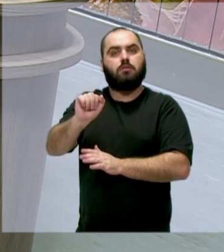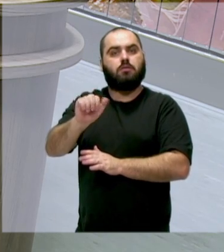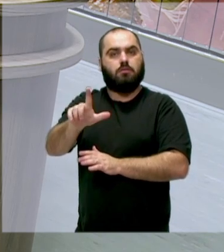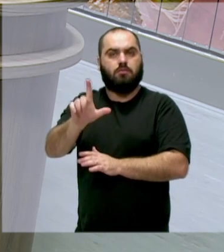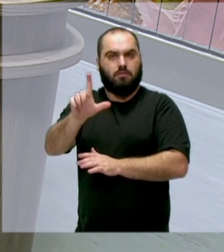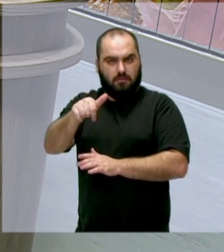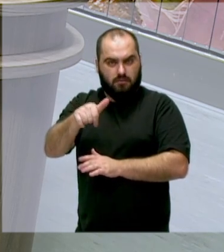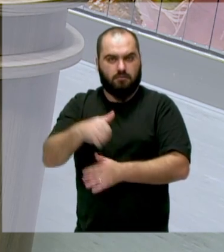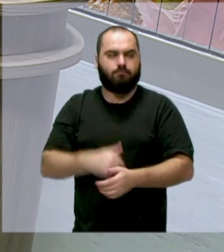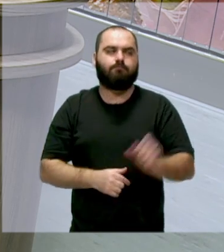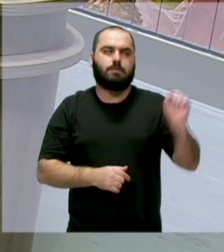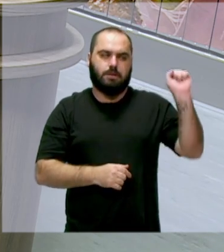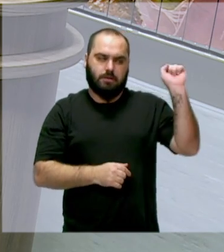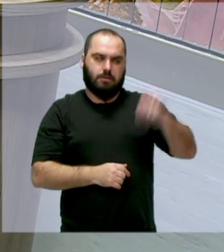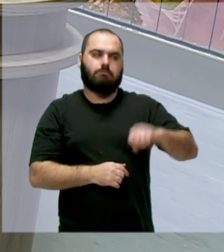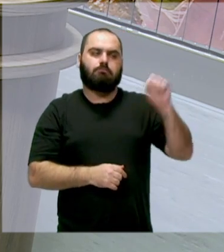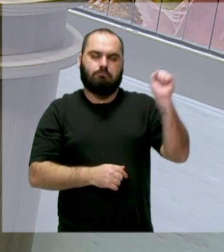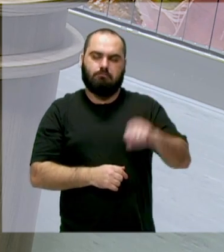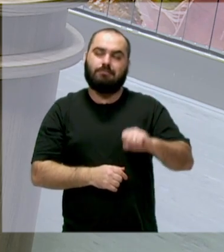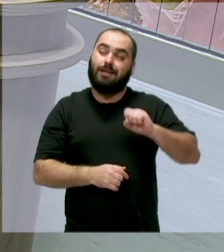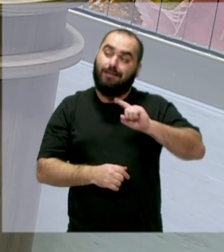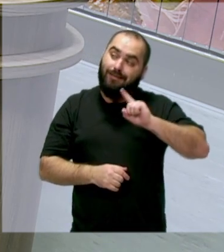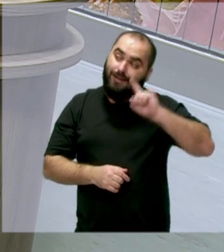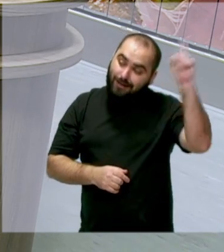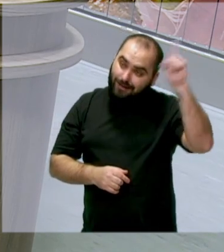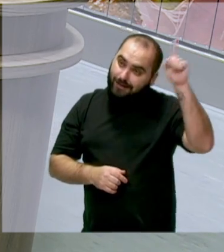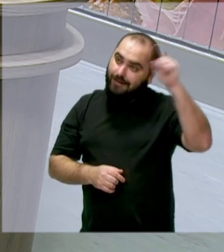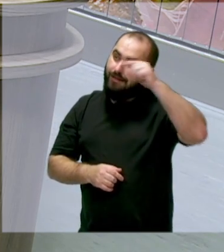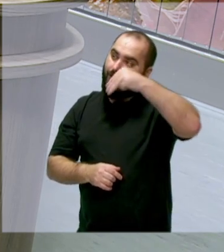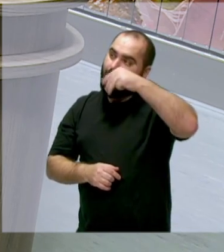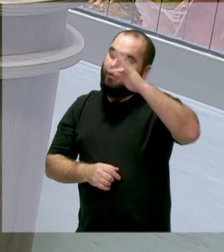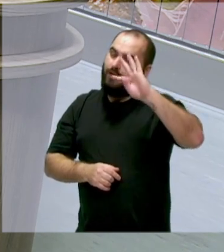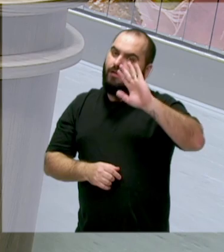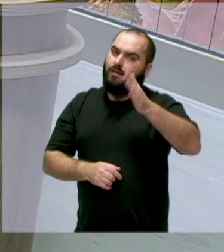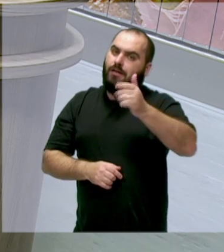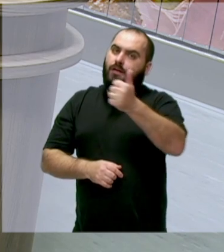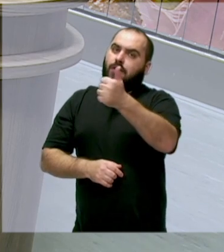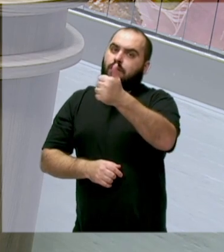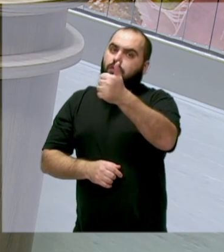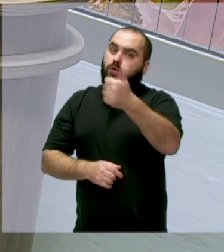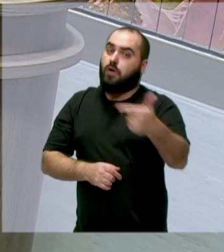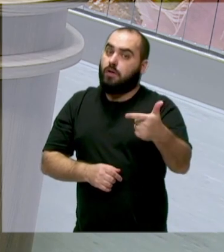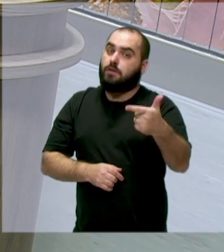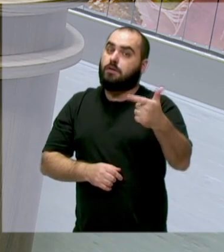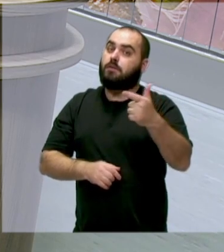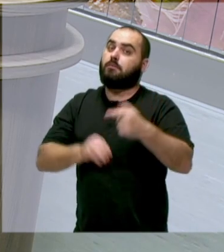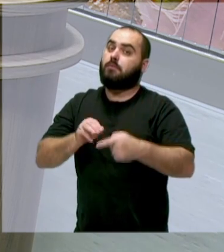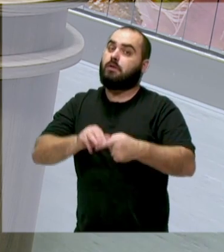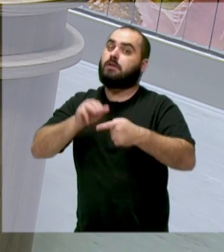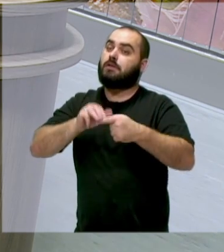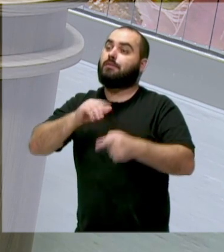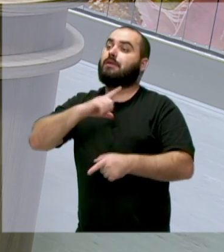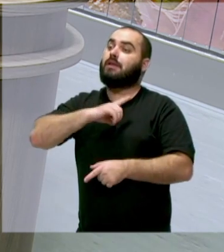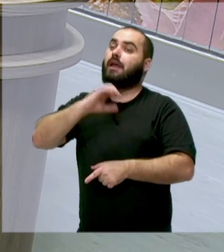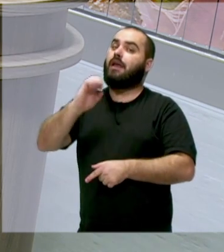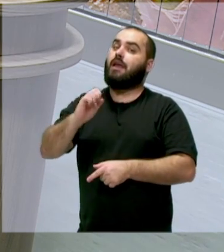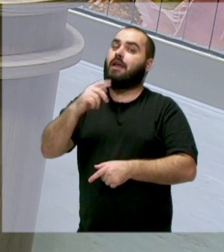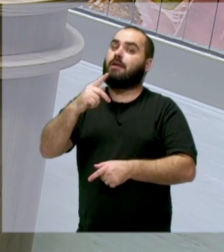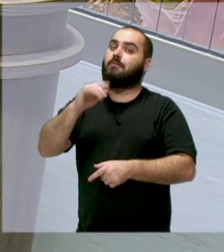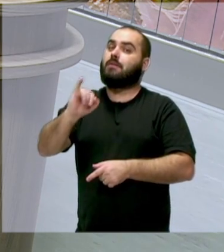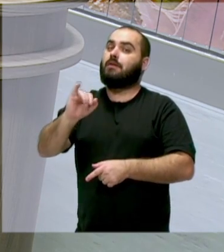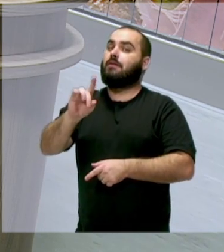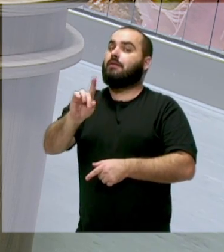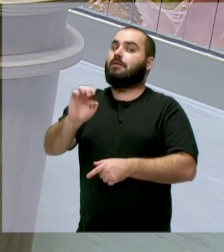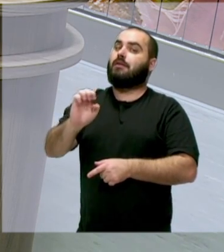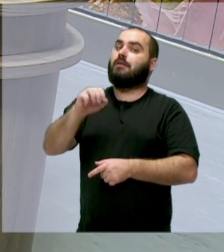no oeste tem uma situação bastante delicada, lá que mais ou menos 12 municípios estão em epidemia. E não são municípios grandes, são